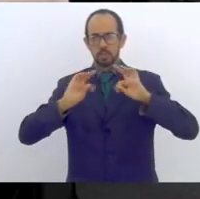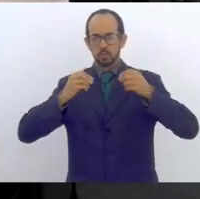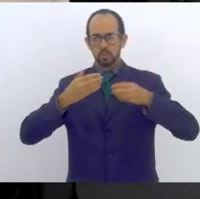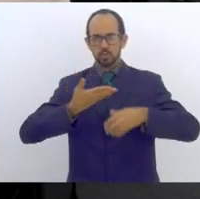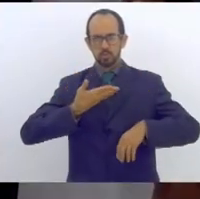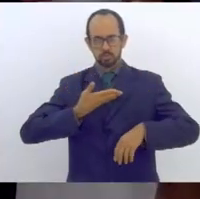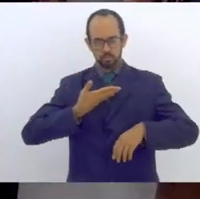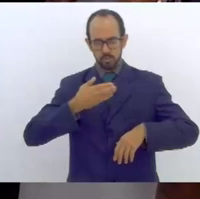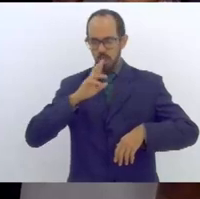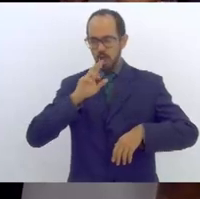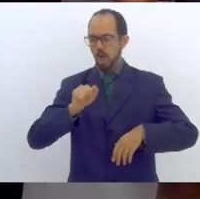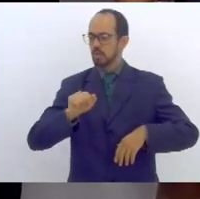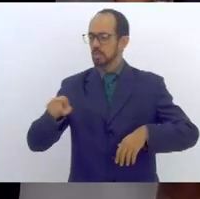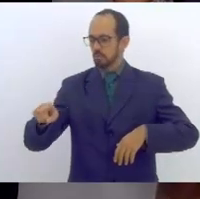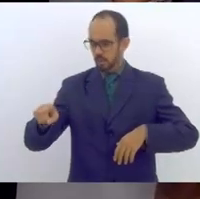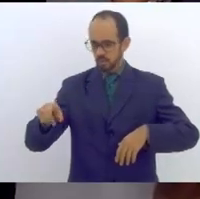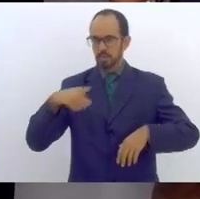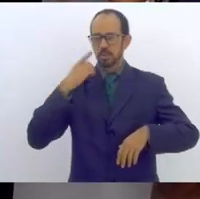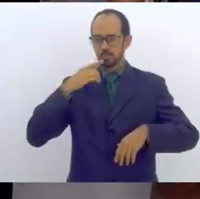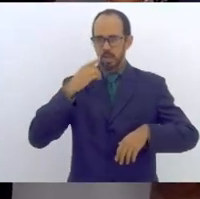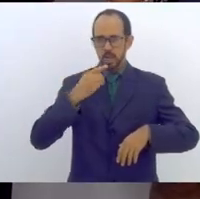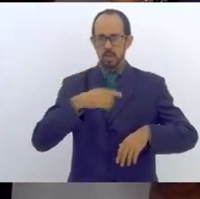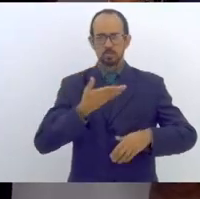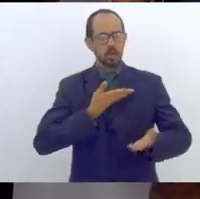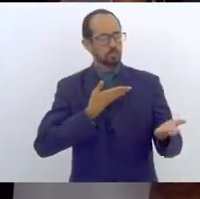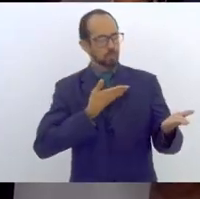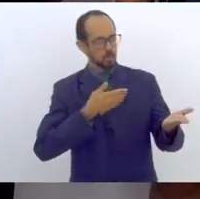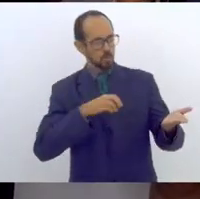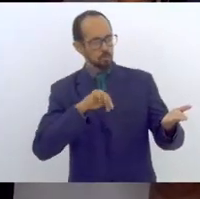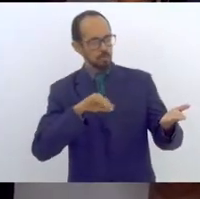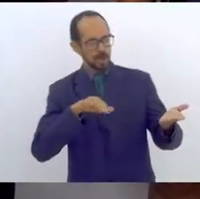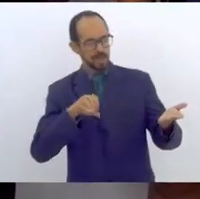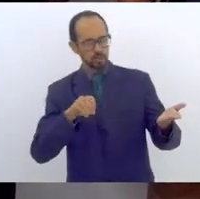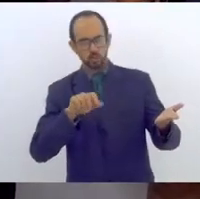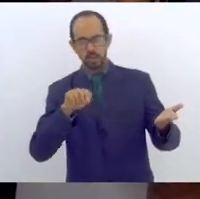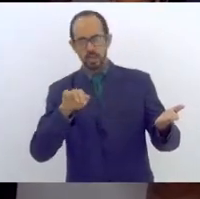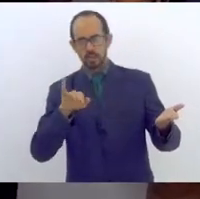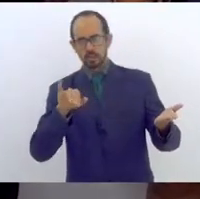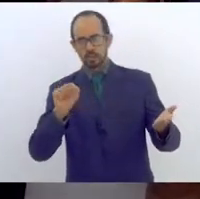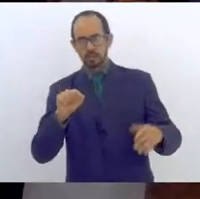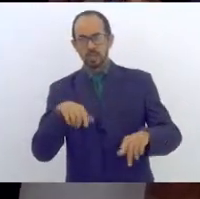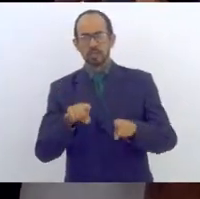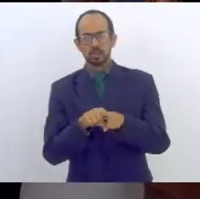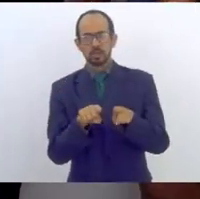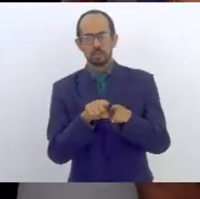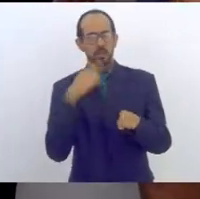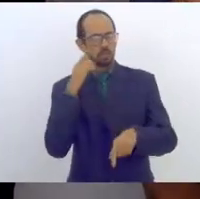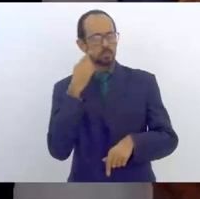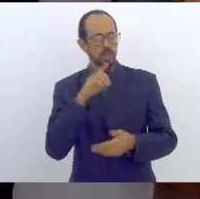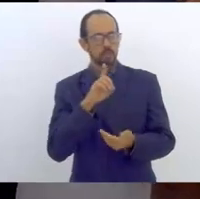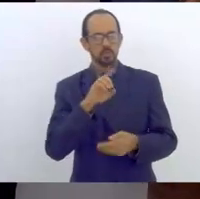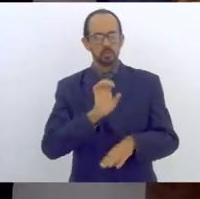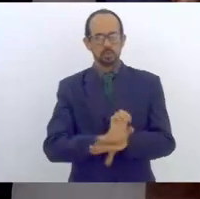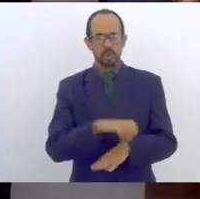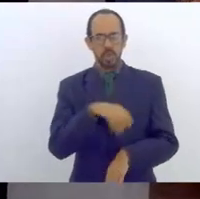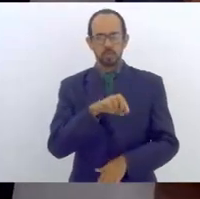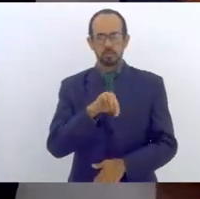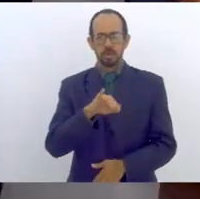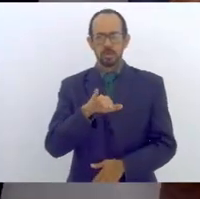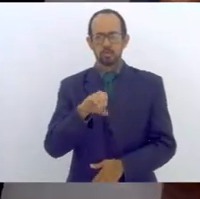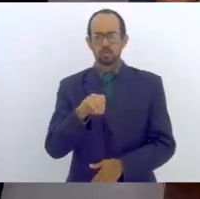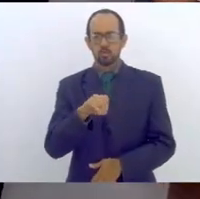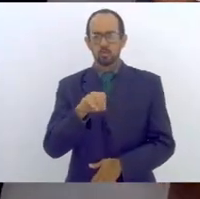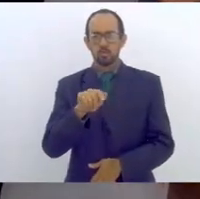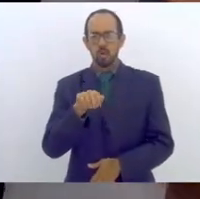deputado estadual Rodrigo Amorim meu amigo Márcio Garcia deputado estadual Márcio Gualberto Dra Renata né